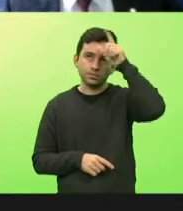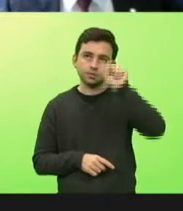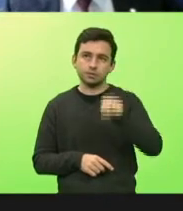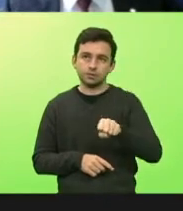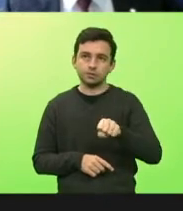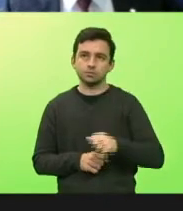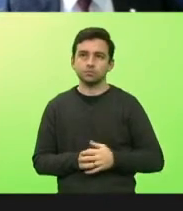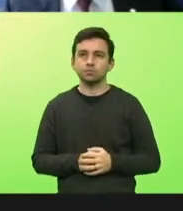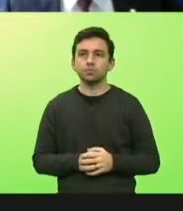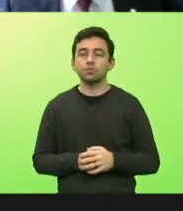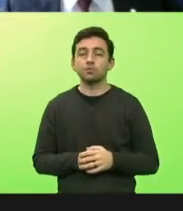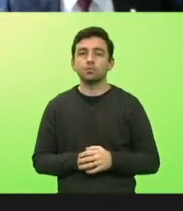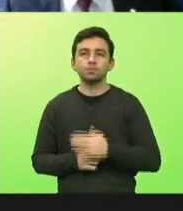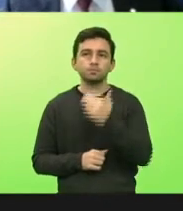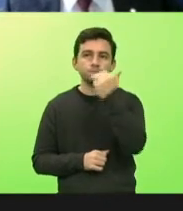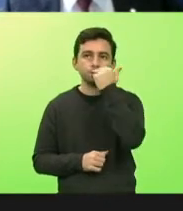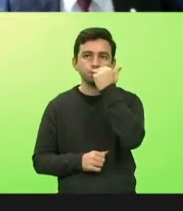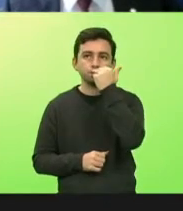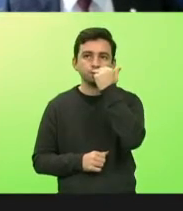Deputado Sérgio Mota.